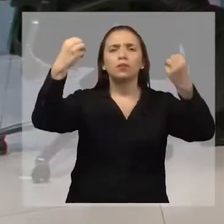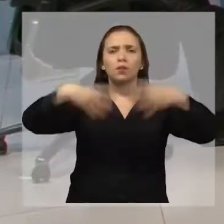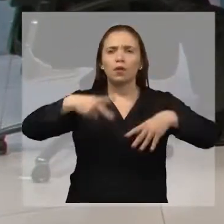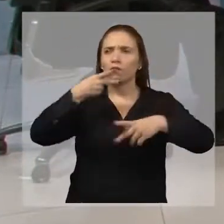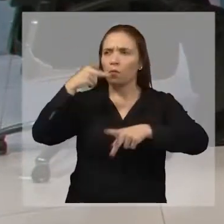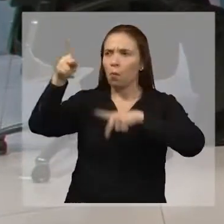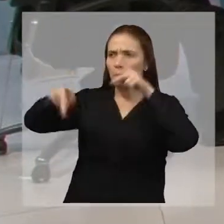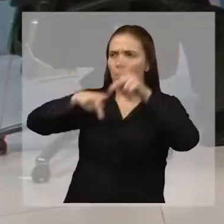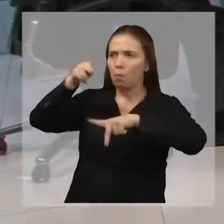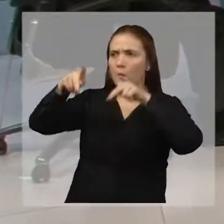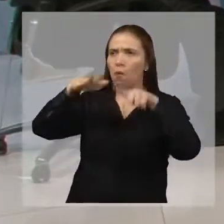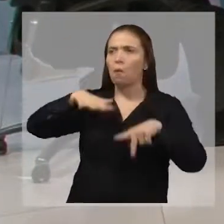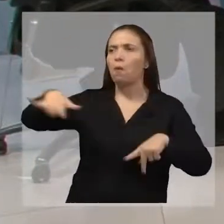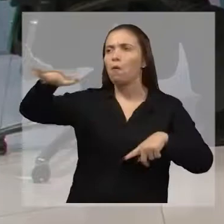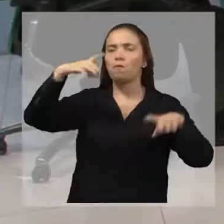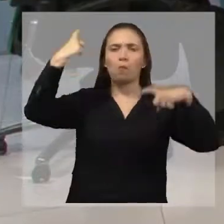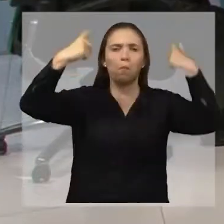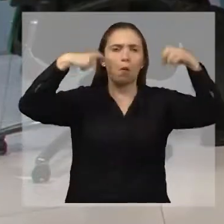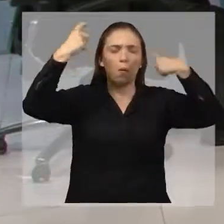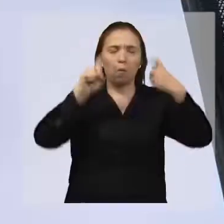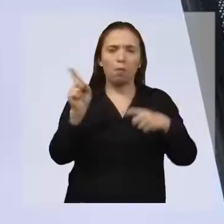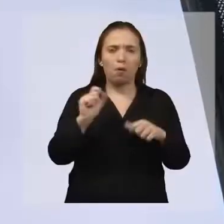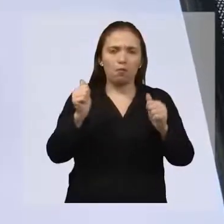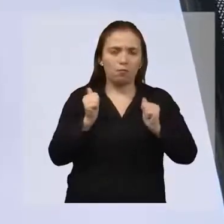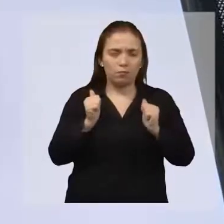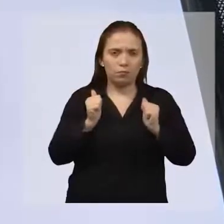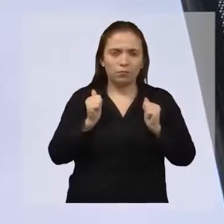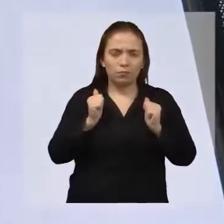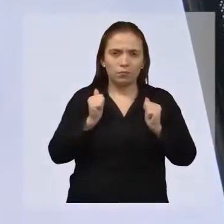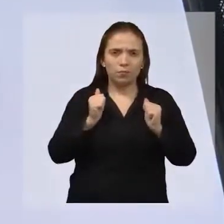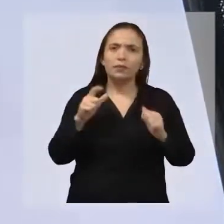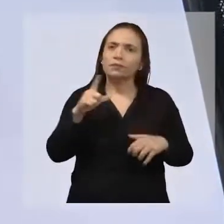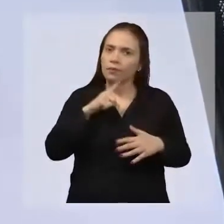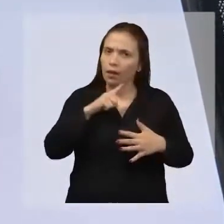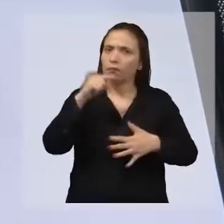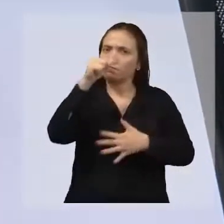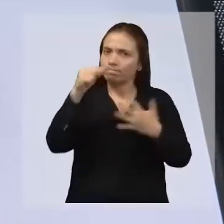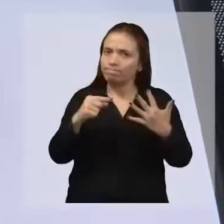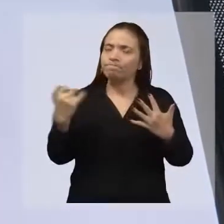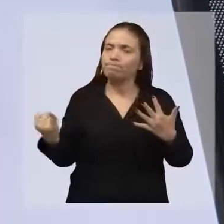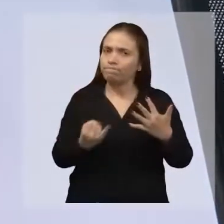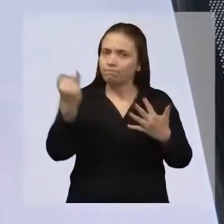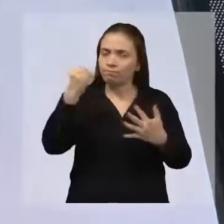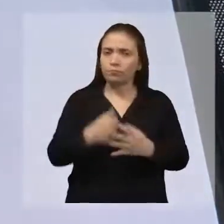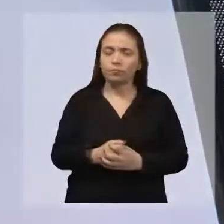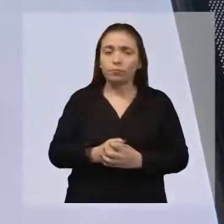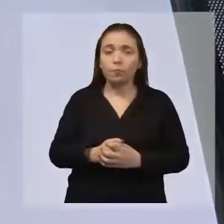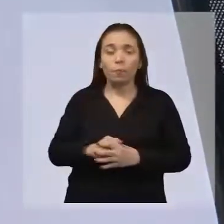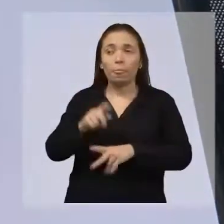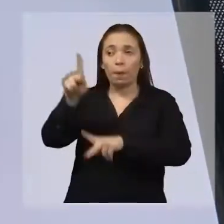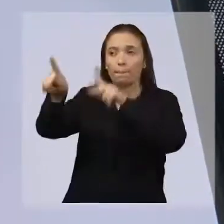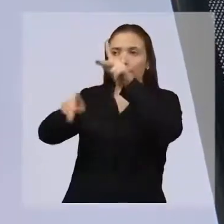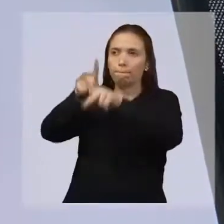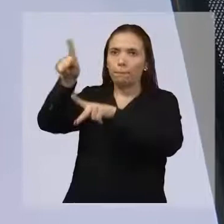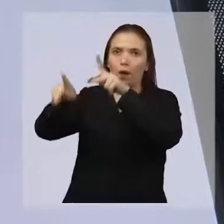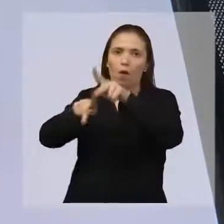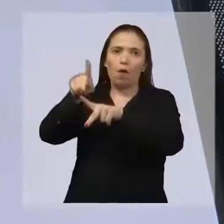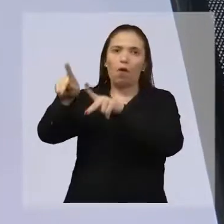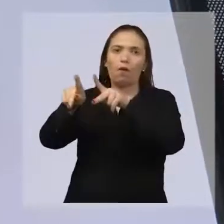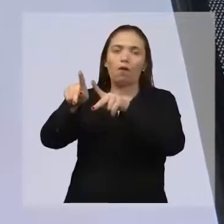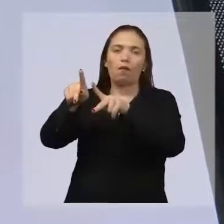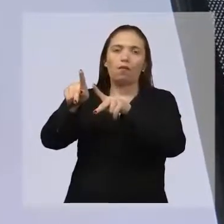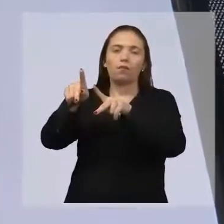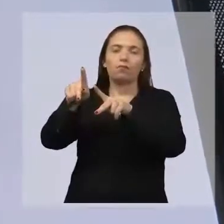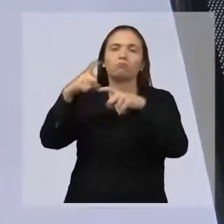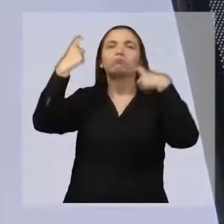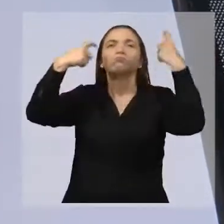a Previdência Pública, Para a Previdência, são pontos, não, questões. O povo não é que ele não esteja nem aí para a Previdência, não está nem